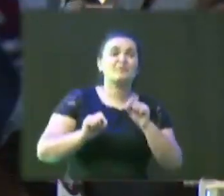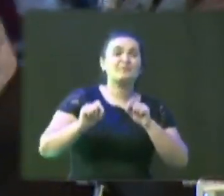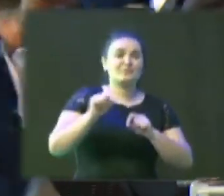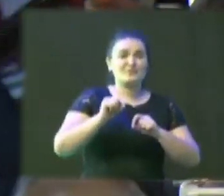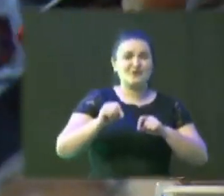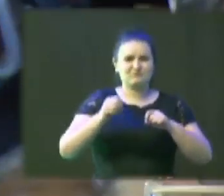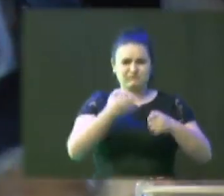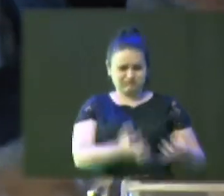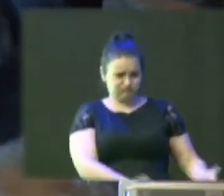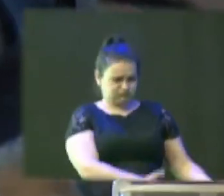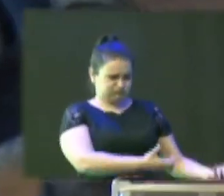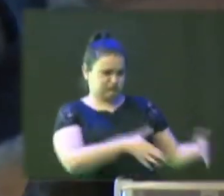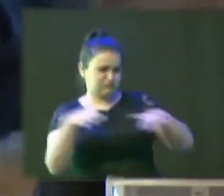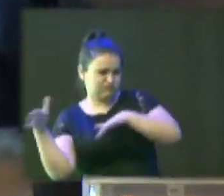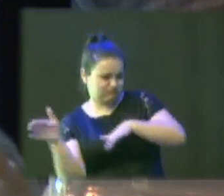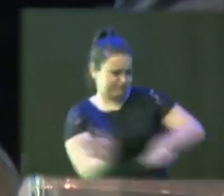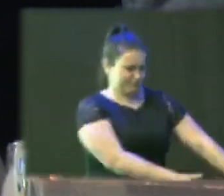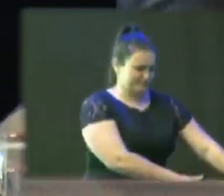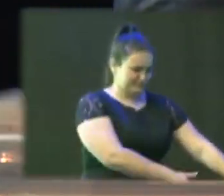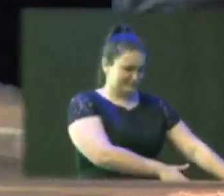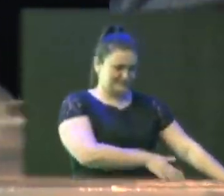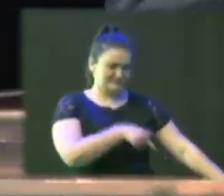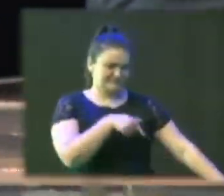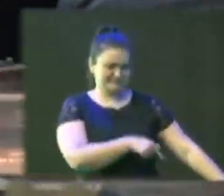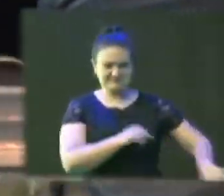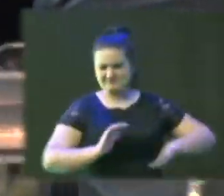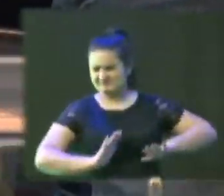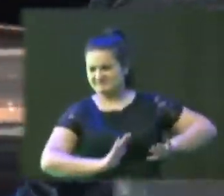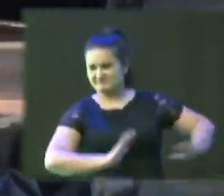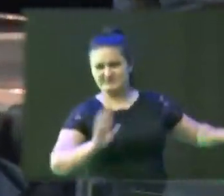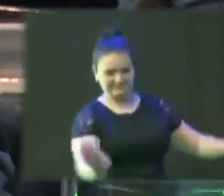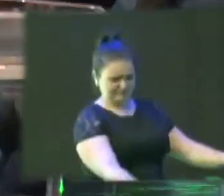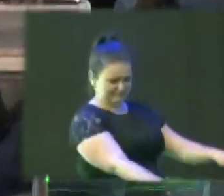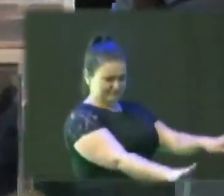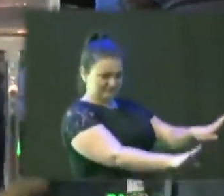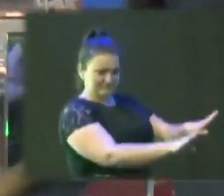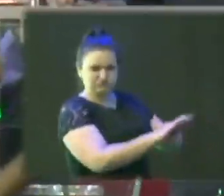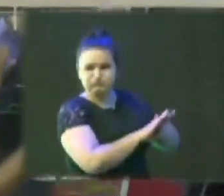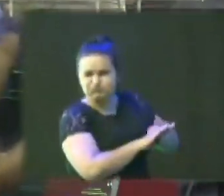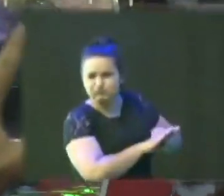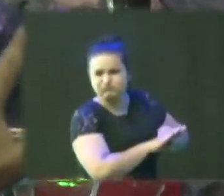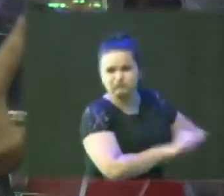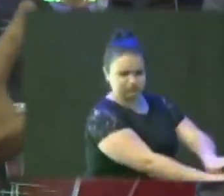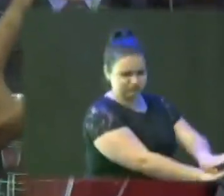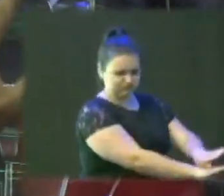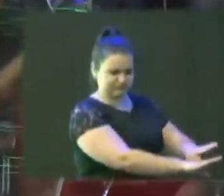que o inferno fecha as portas